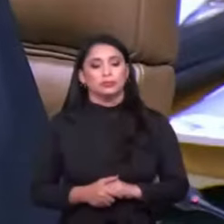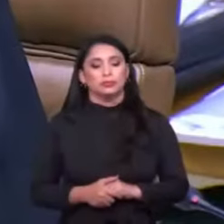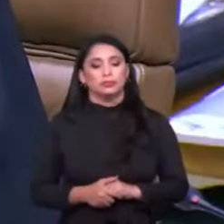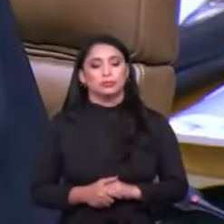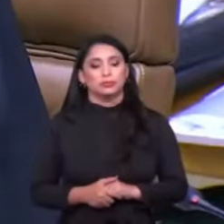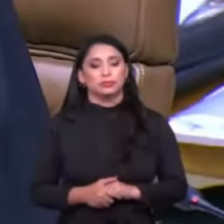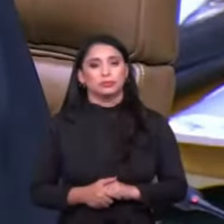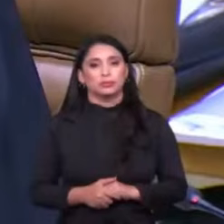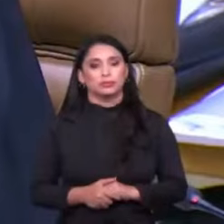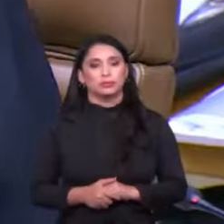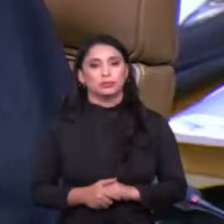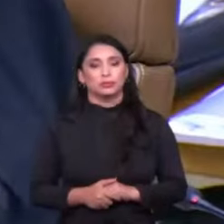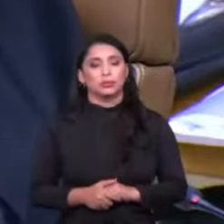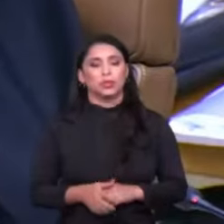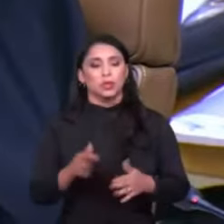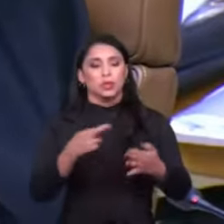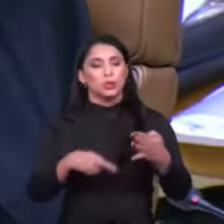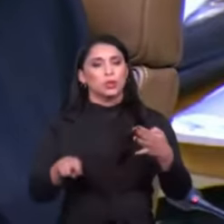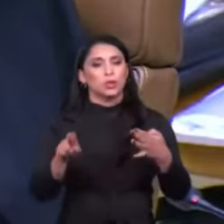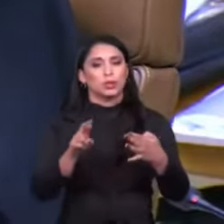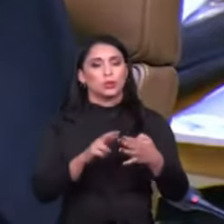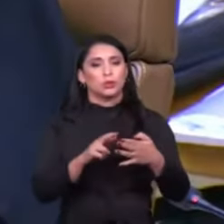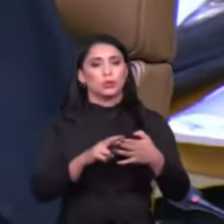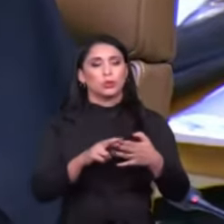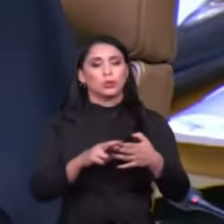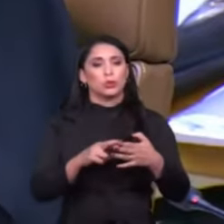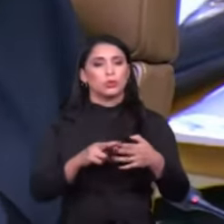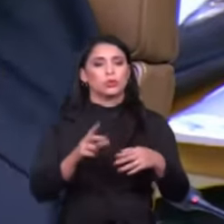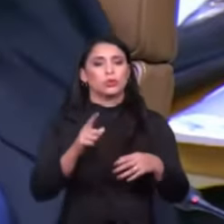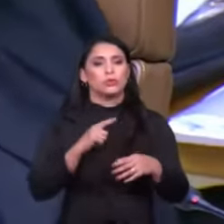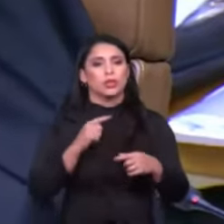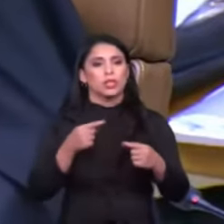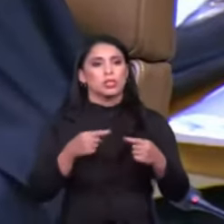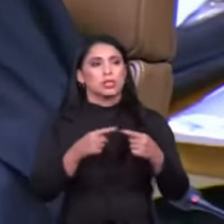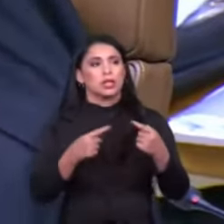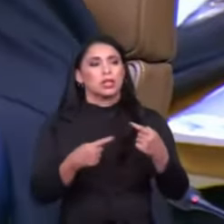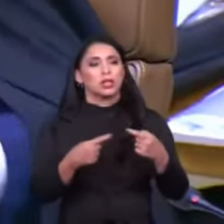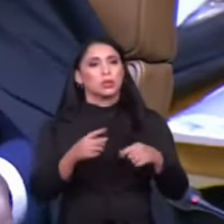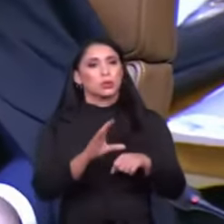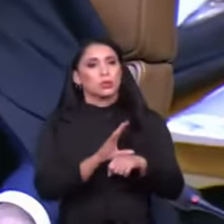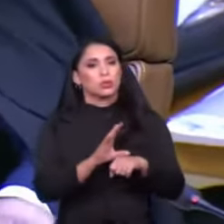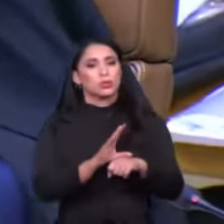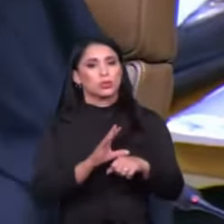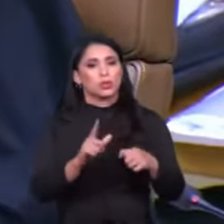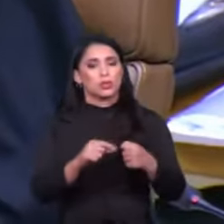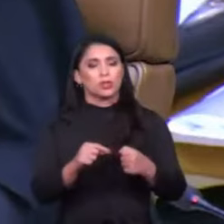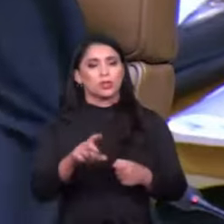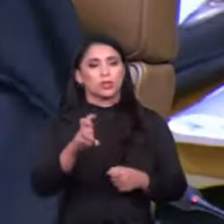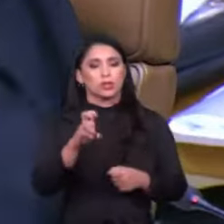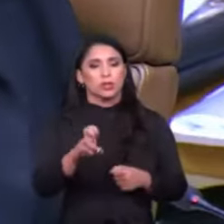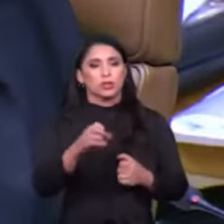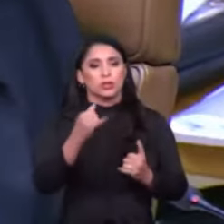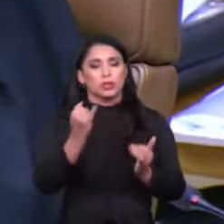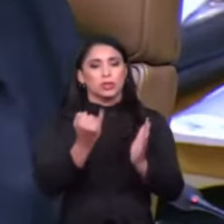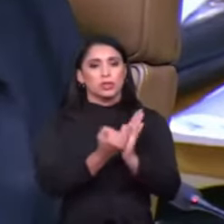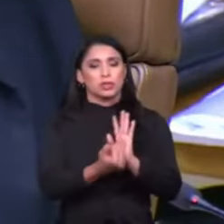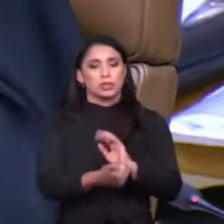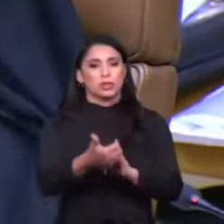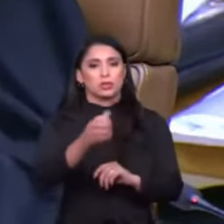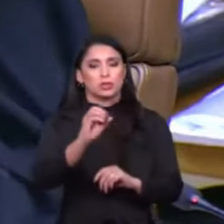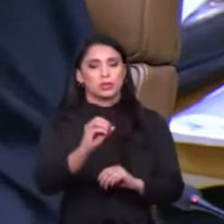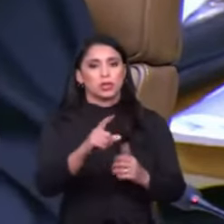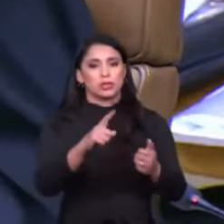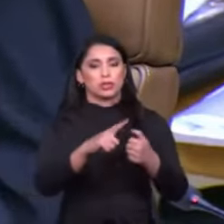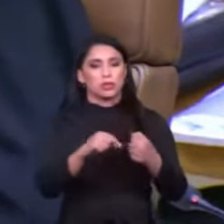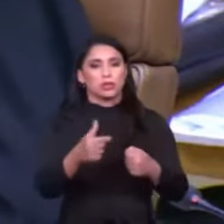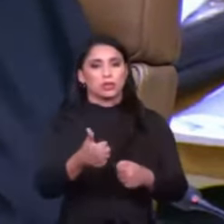Discute-se no presente recurso a constitucionalidade, à luz do artigo 5º, inciso 10 da Constituição Federal, do artigo